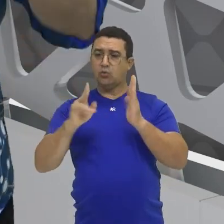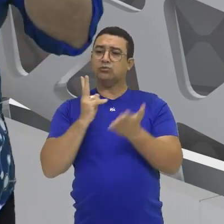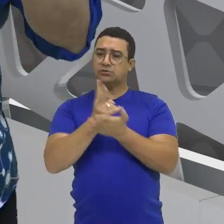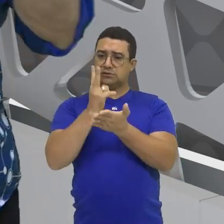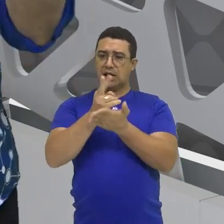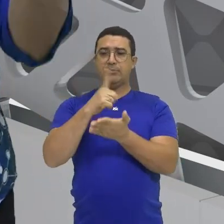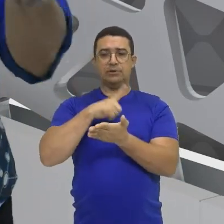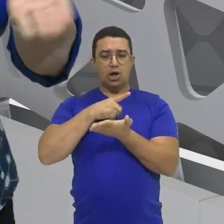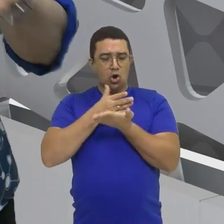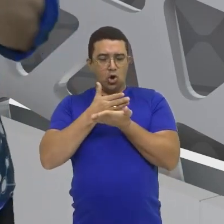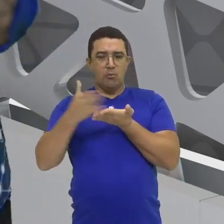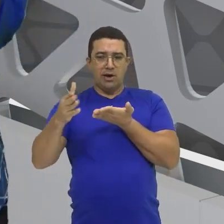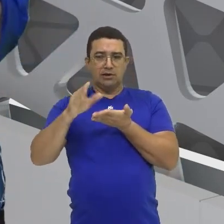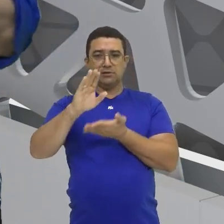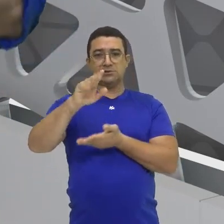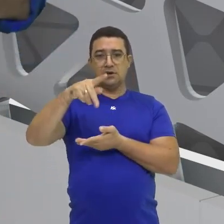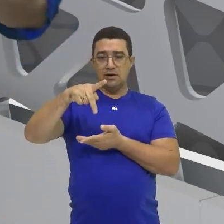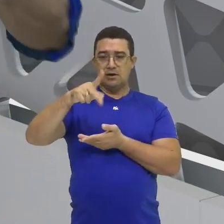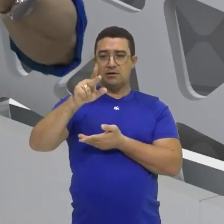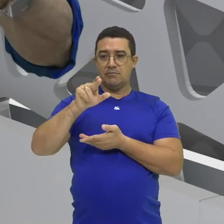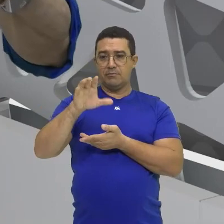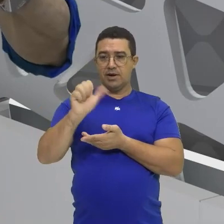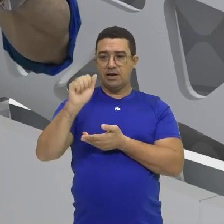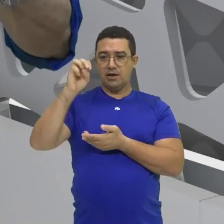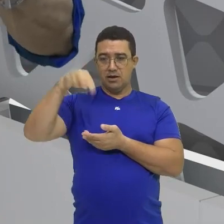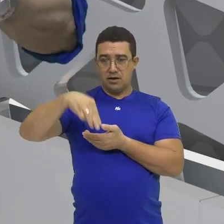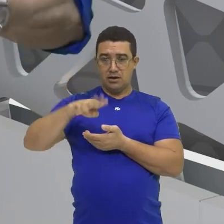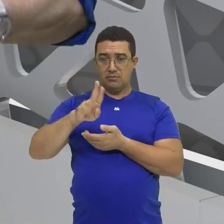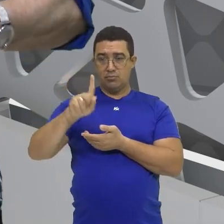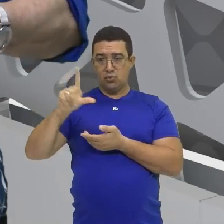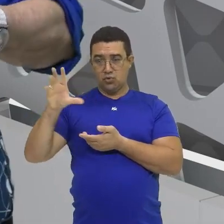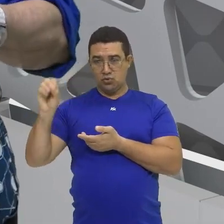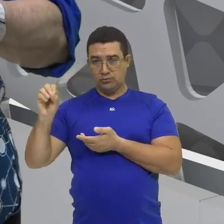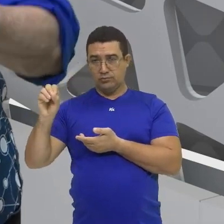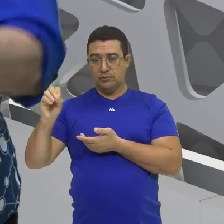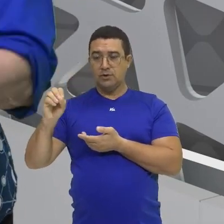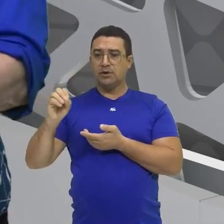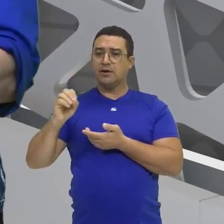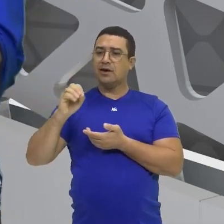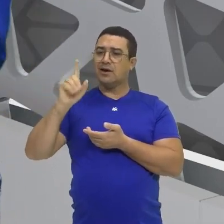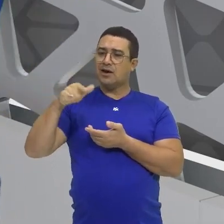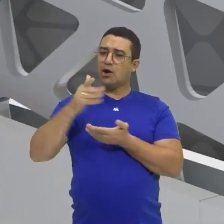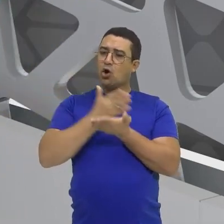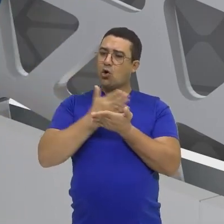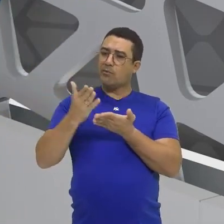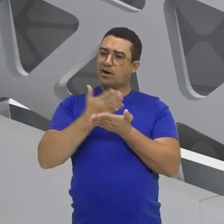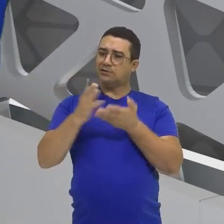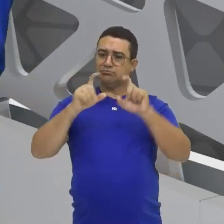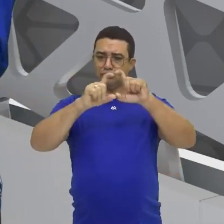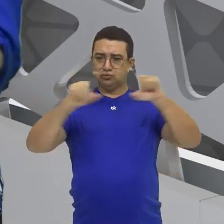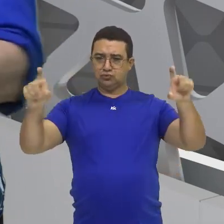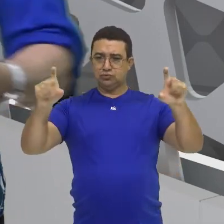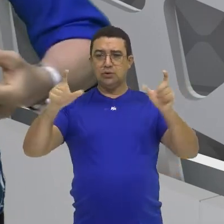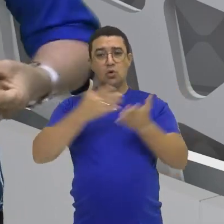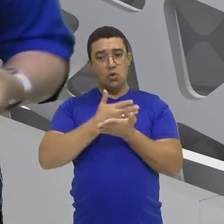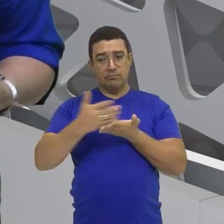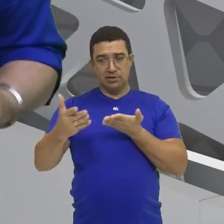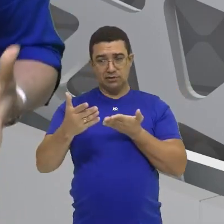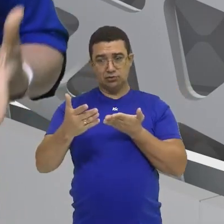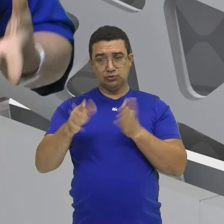aí. Um texto legal, leis, decretos, ele tem um preâmbulo, não é? Que é para introduzir, é como se fosse uma